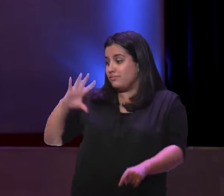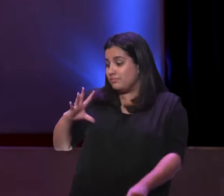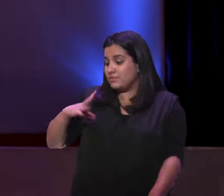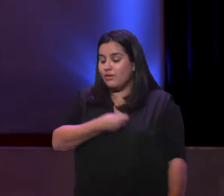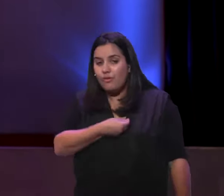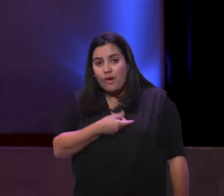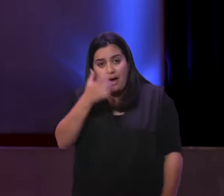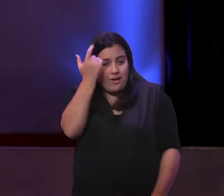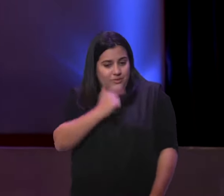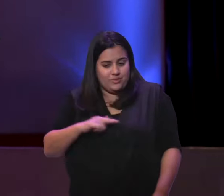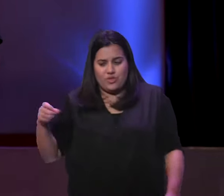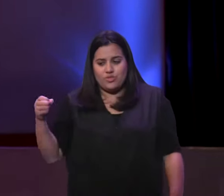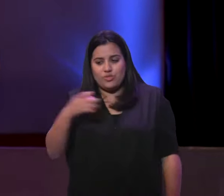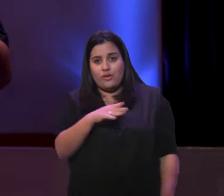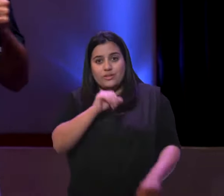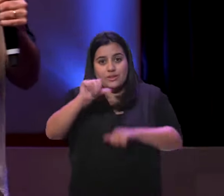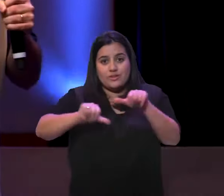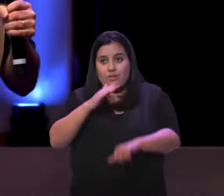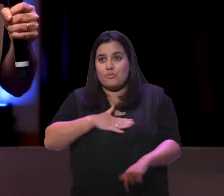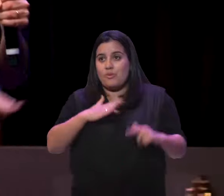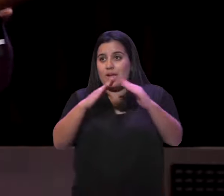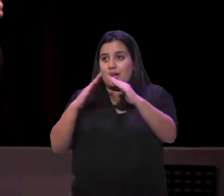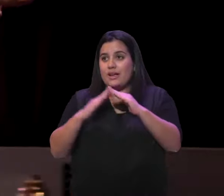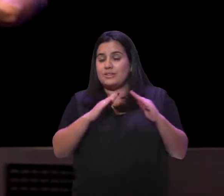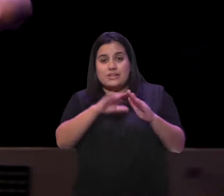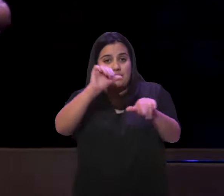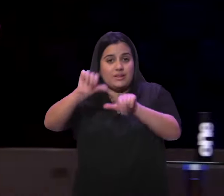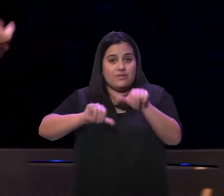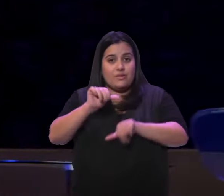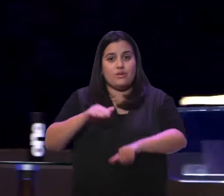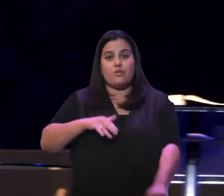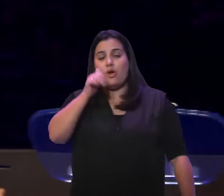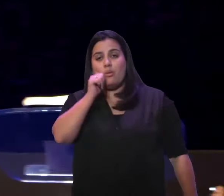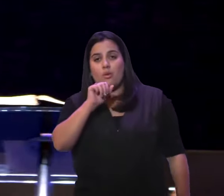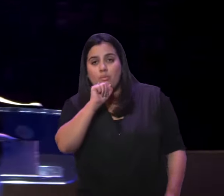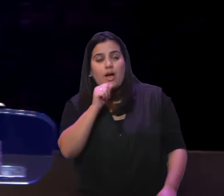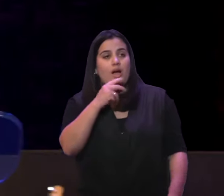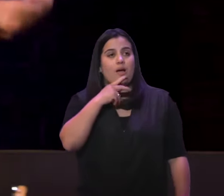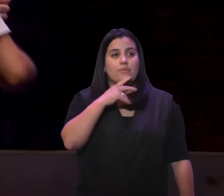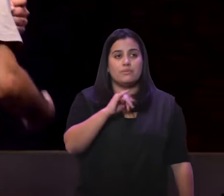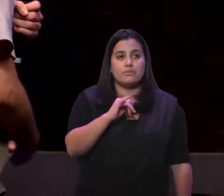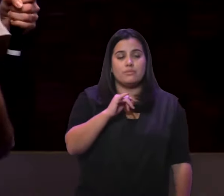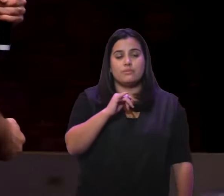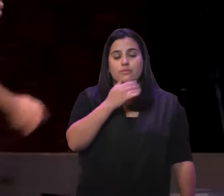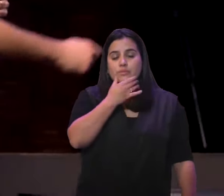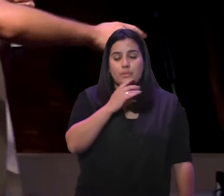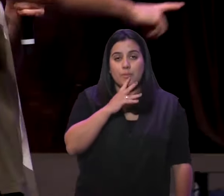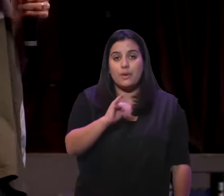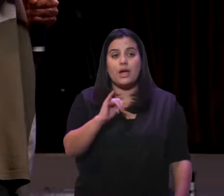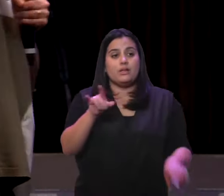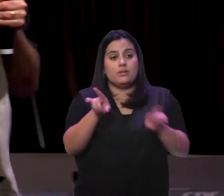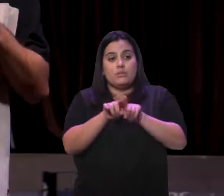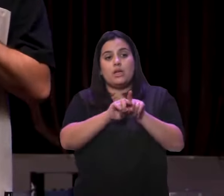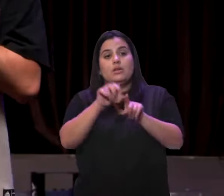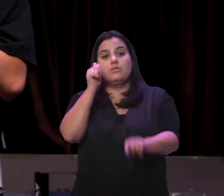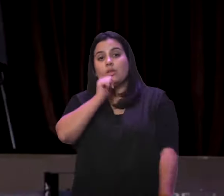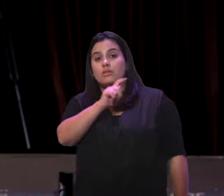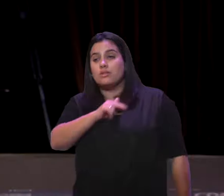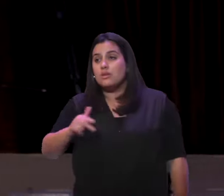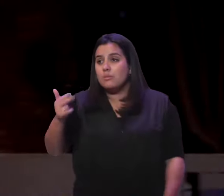pessoa, Ele transformou a minha casa, Ele transformou o meu pai, Ele transformou a minha mãe, Ele me transformou minhas irmãs, transformou